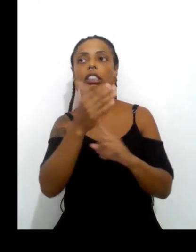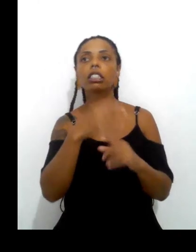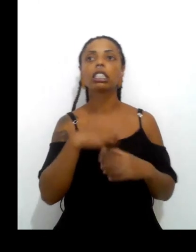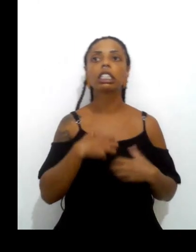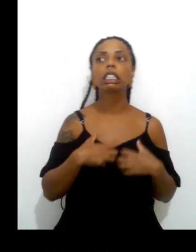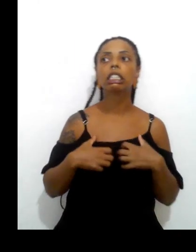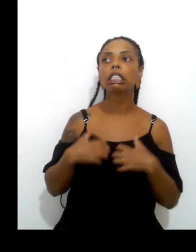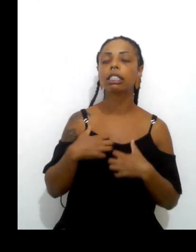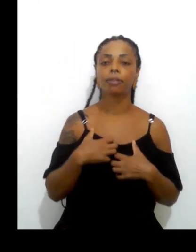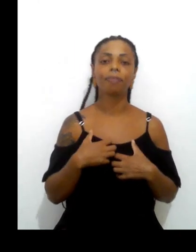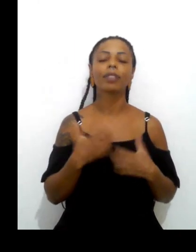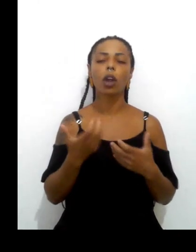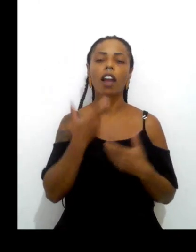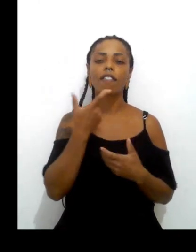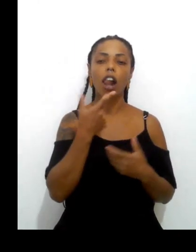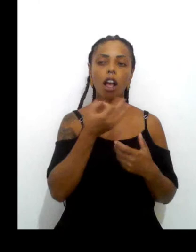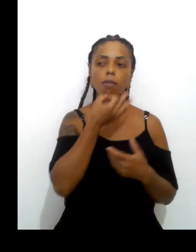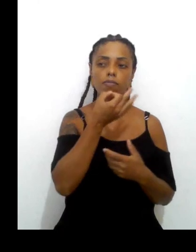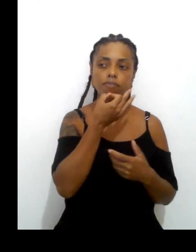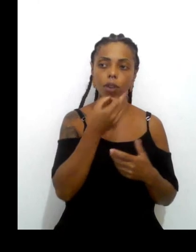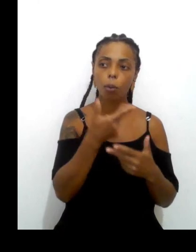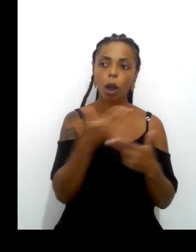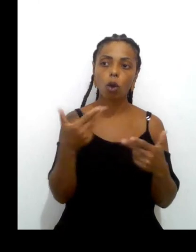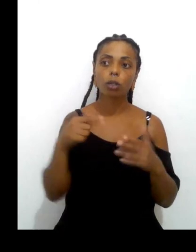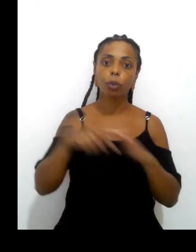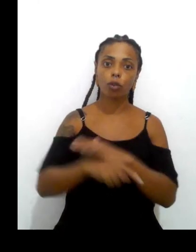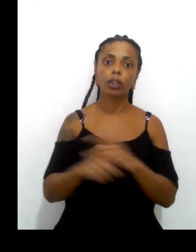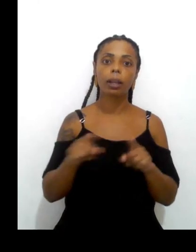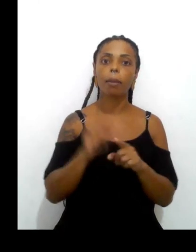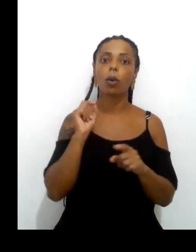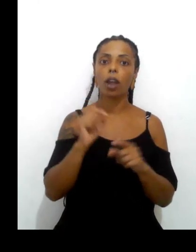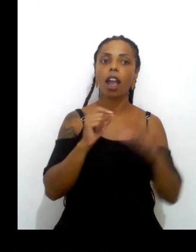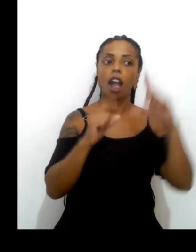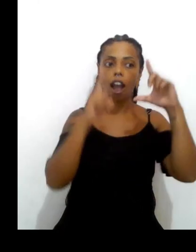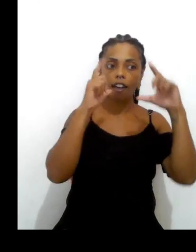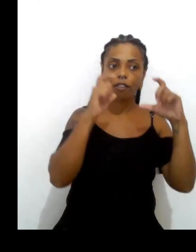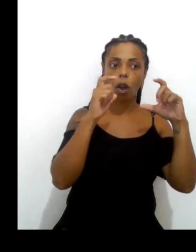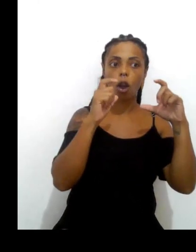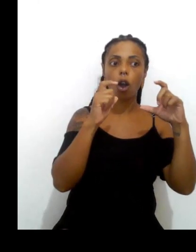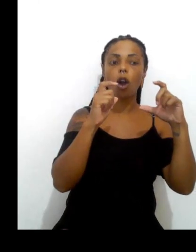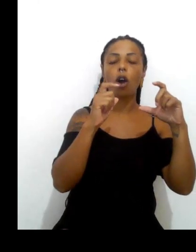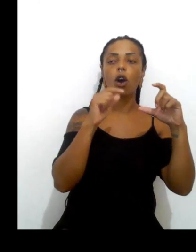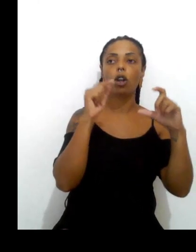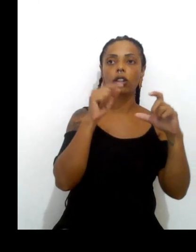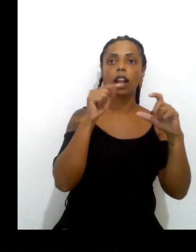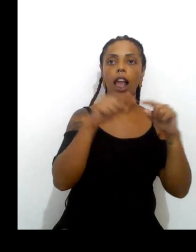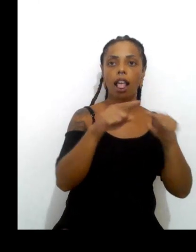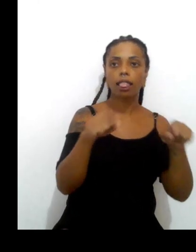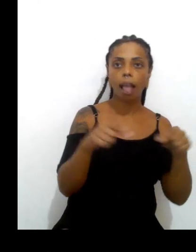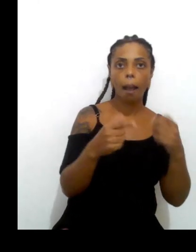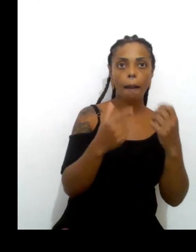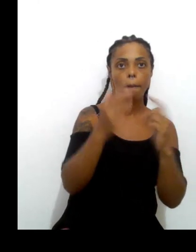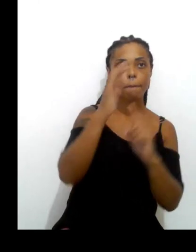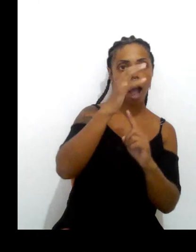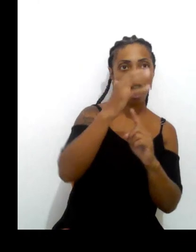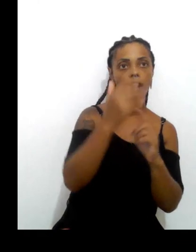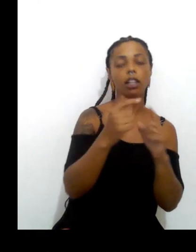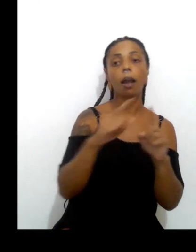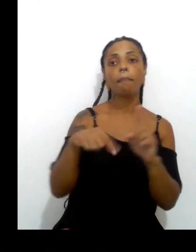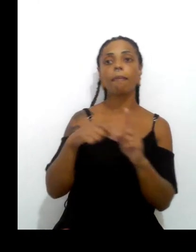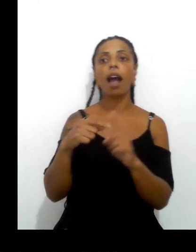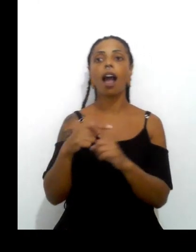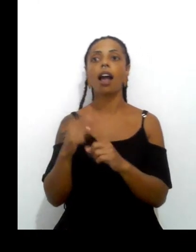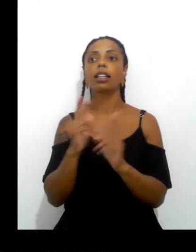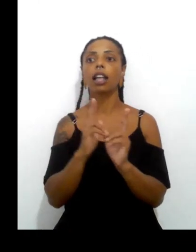que liga as fotos da máquina a série Heads de Baker como parte da sua luta para